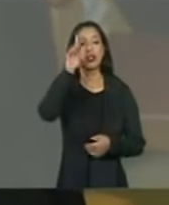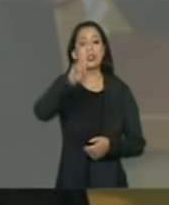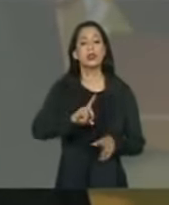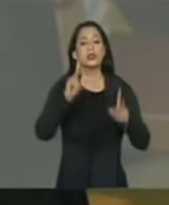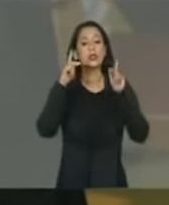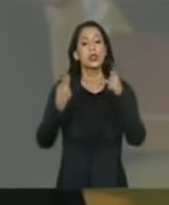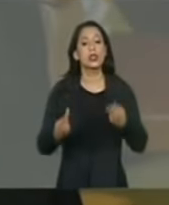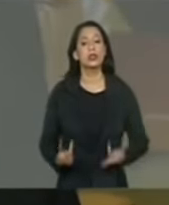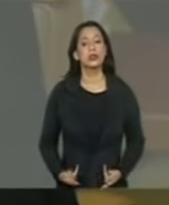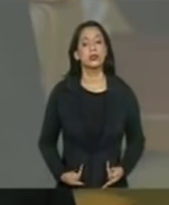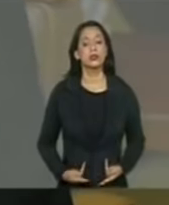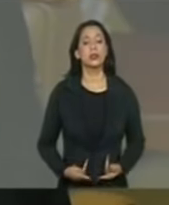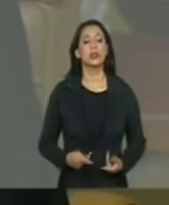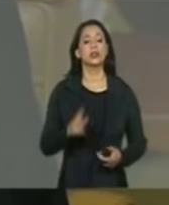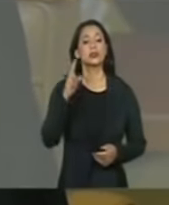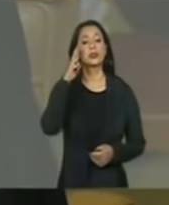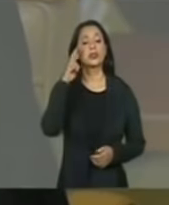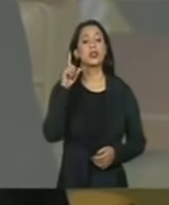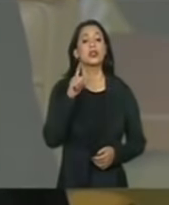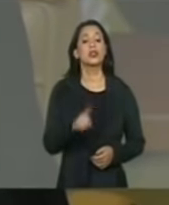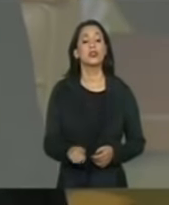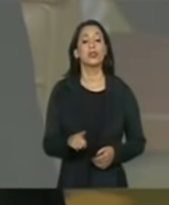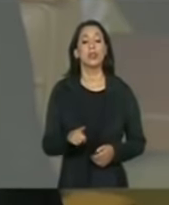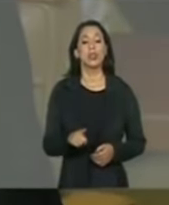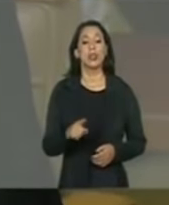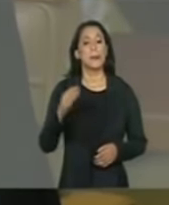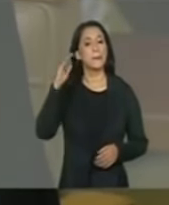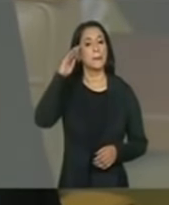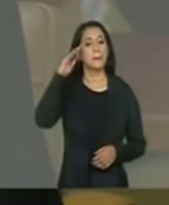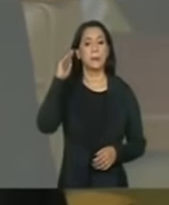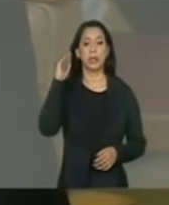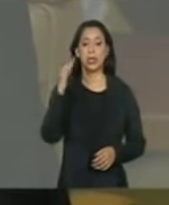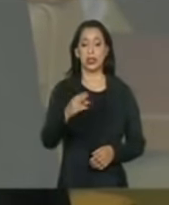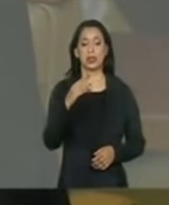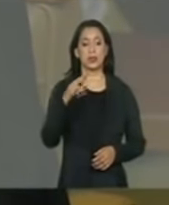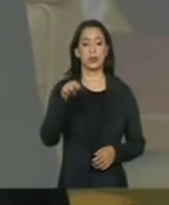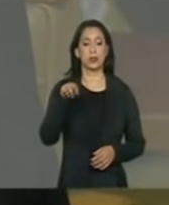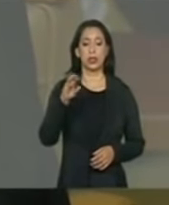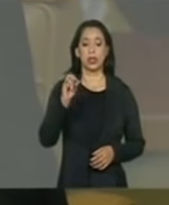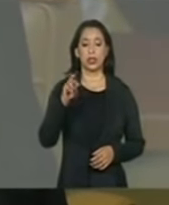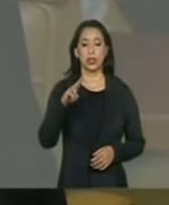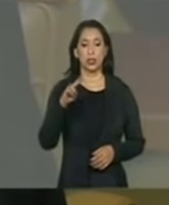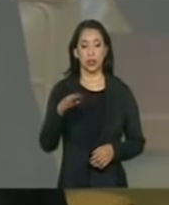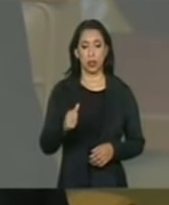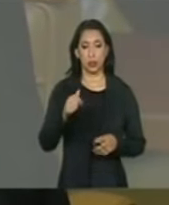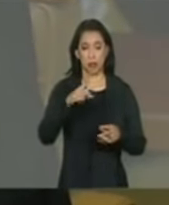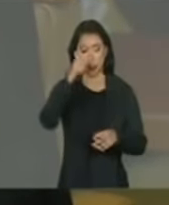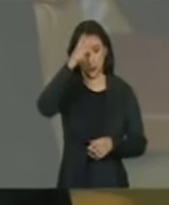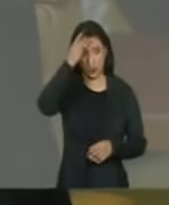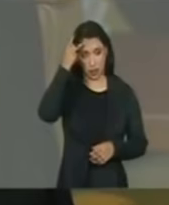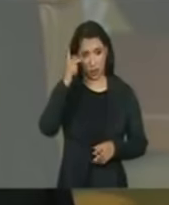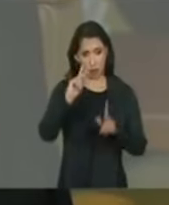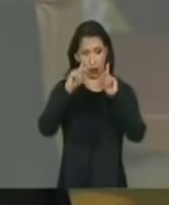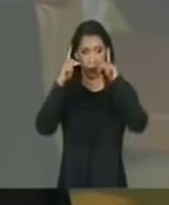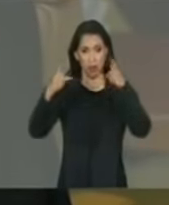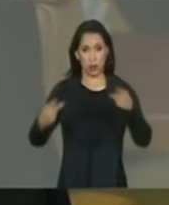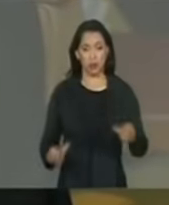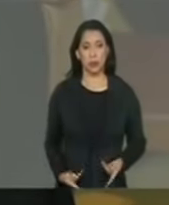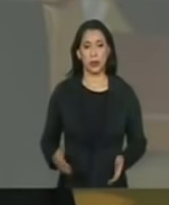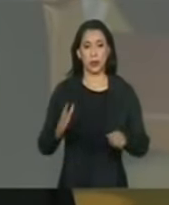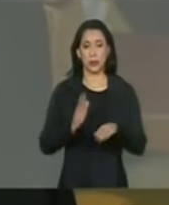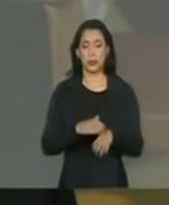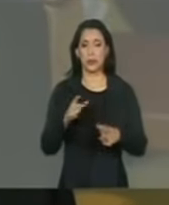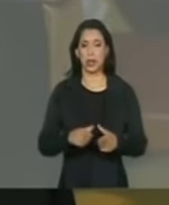atribuir primazia à norma que se revele mais favorável à pessoa humana em ordem dispensaria mais